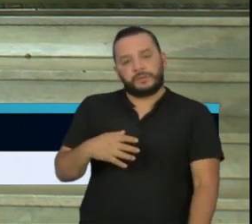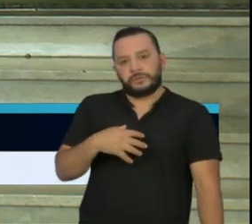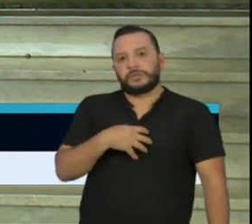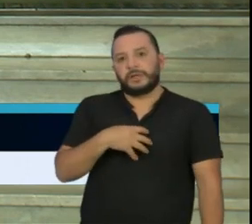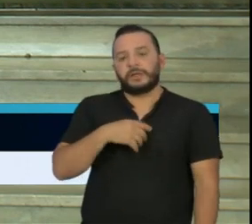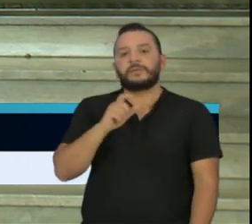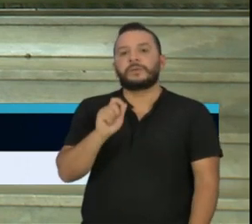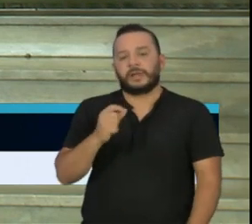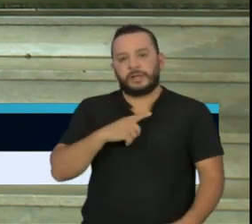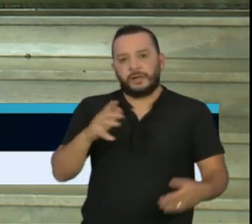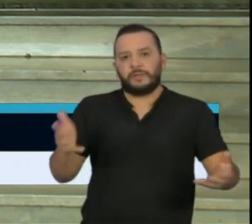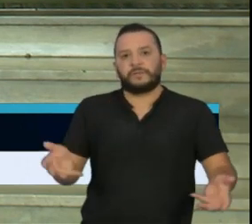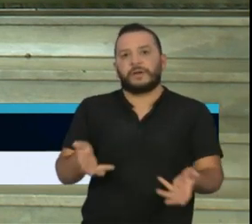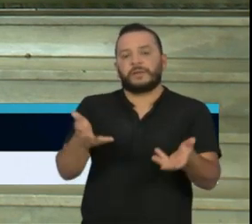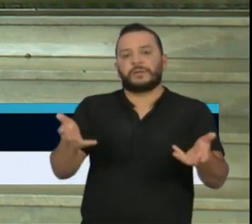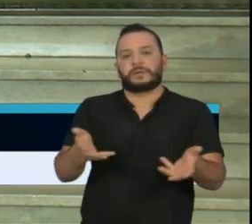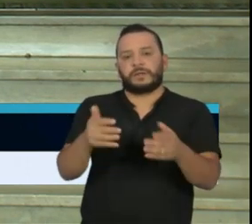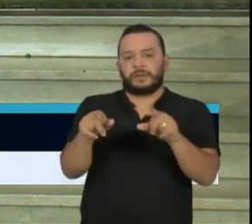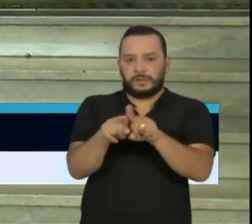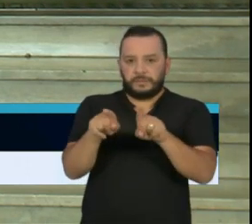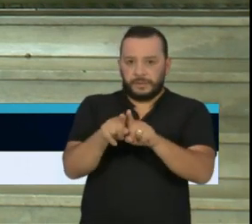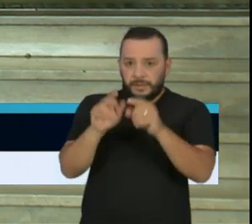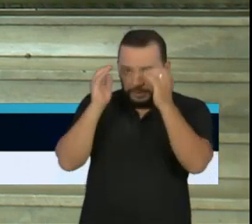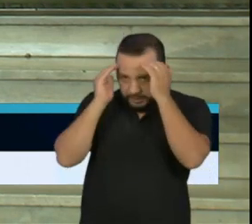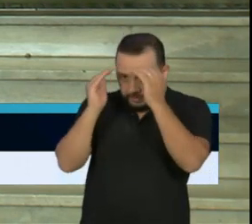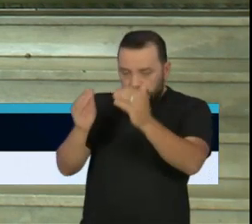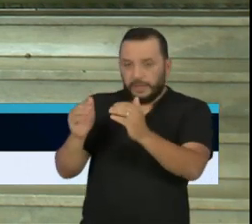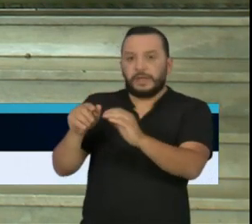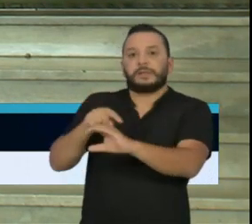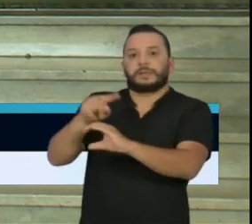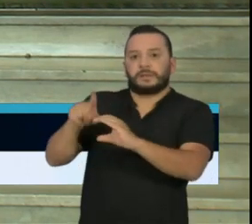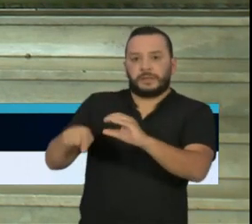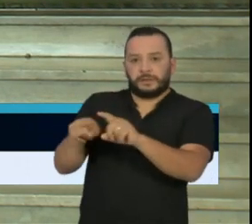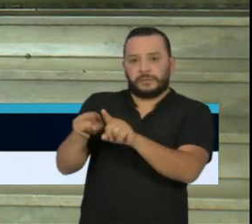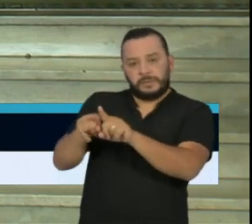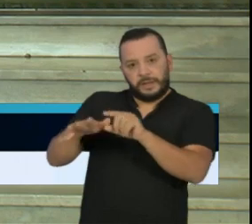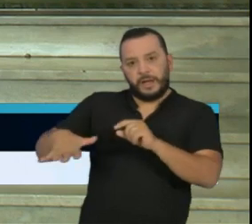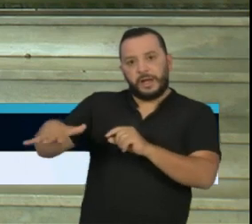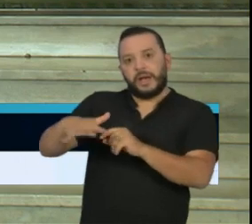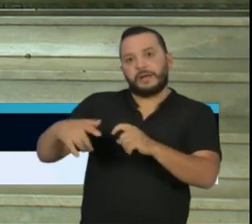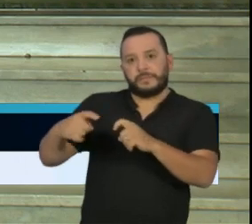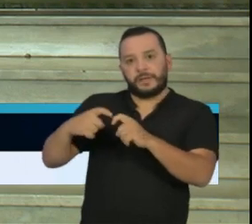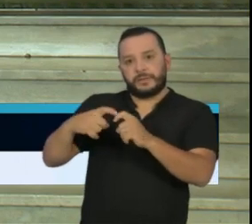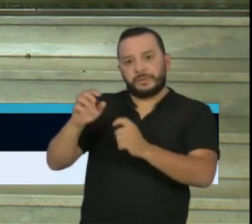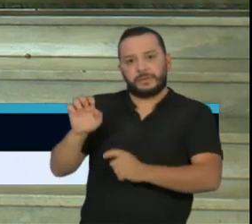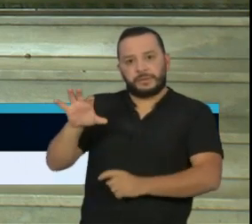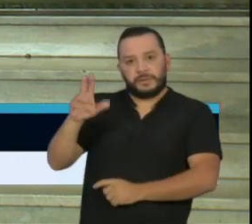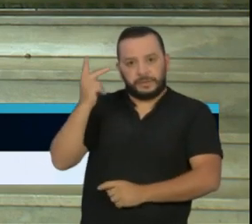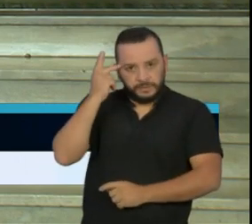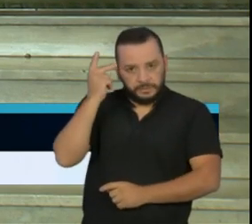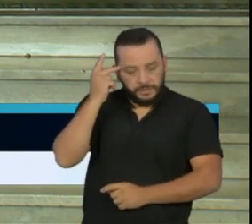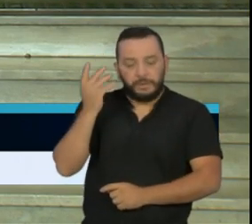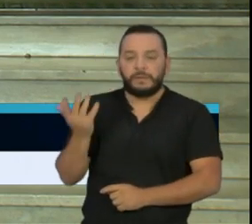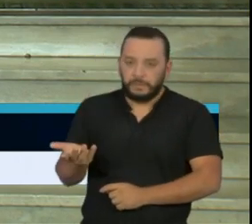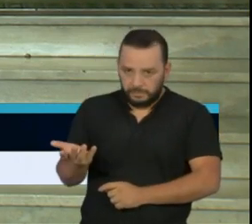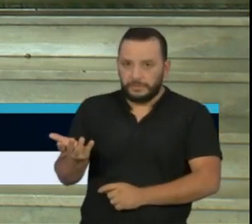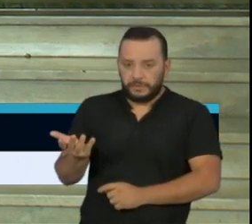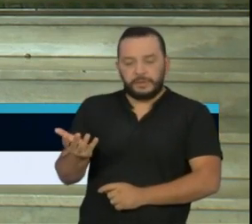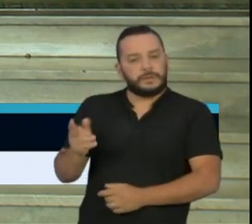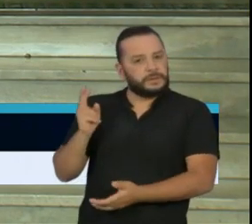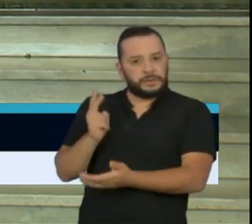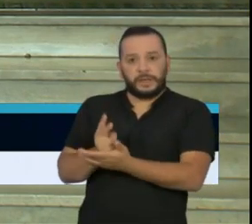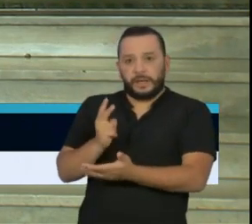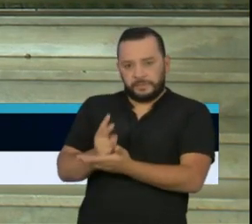de valorizar ainda mais e respeitar a ciência e a medicina no estado de São Paulo, que tem balizado desde o